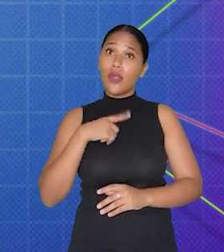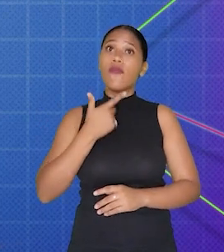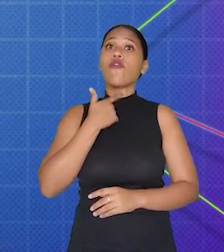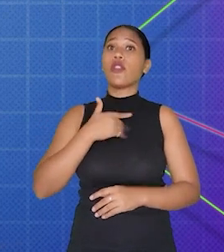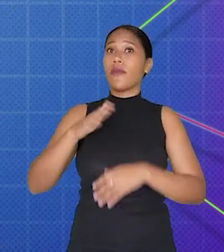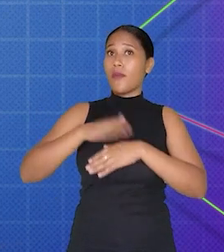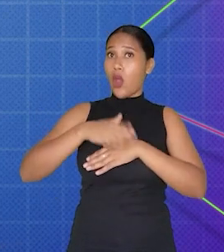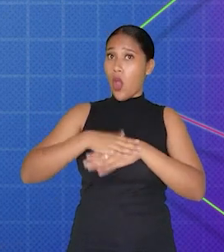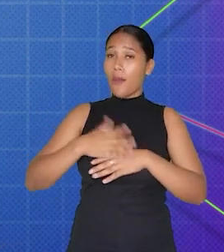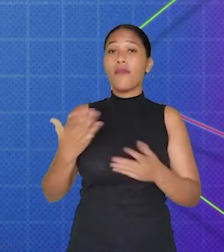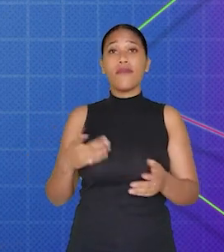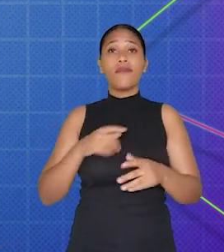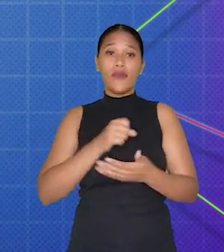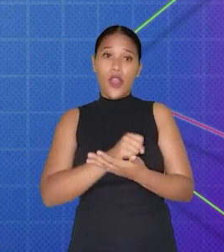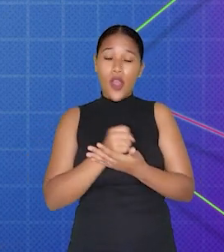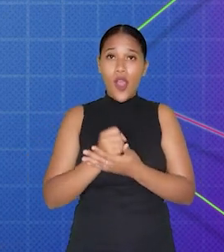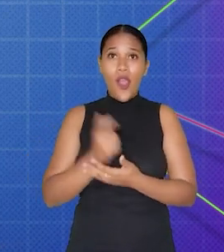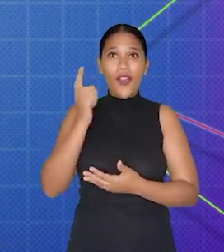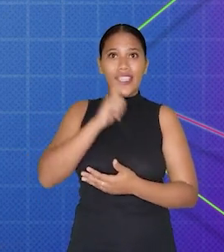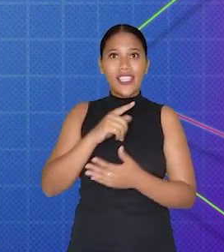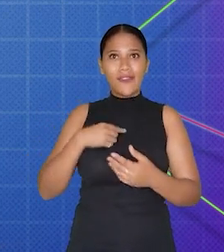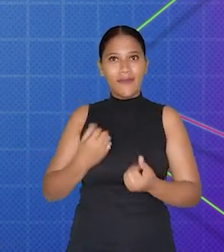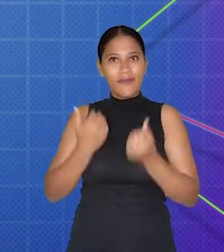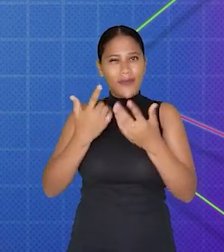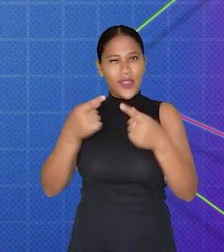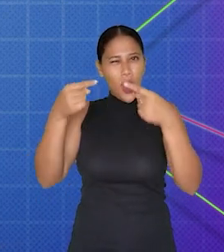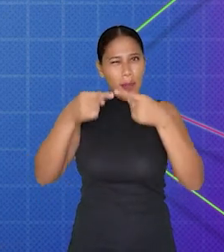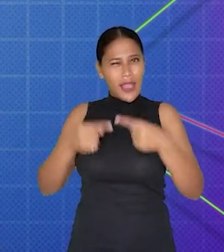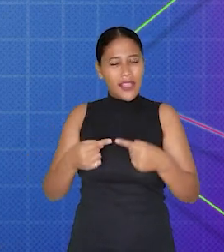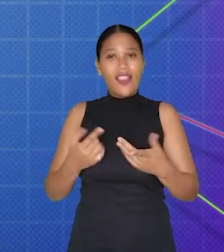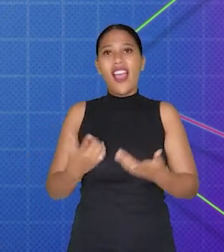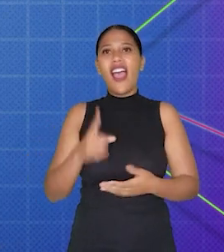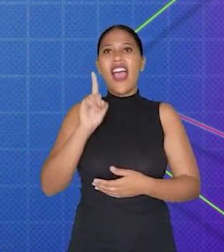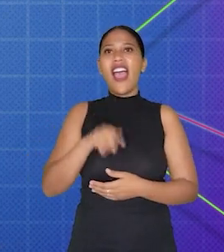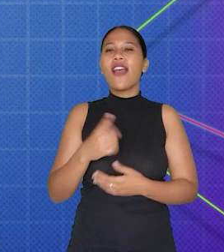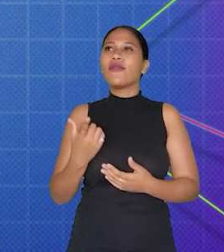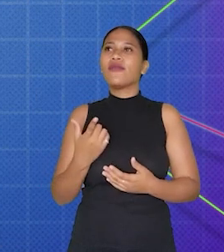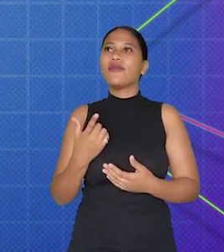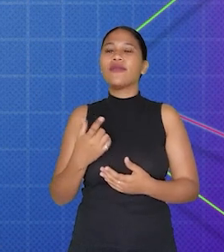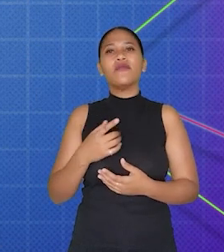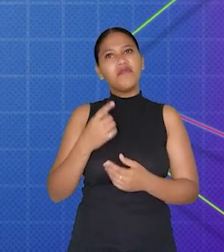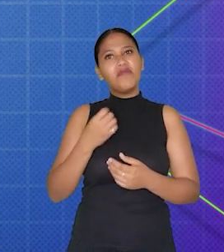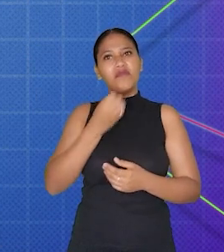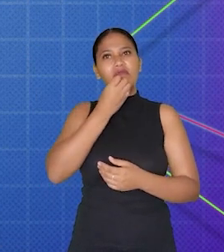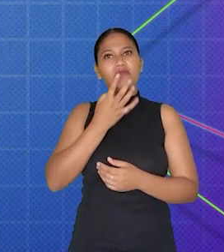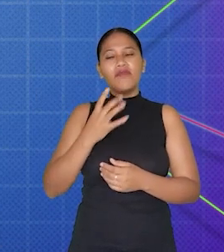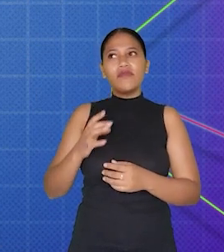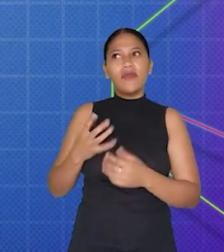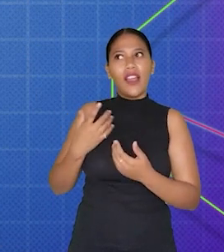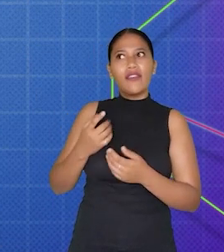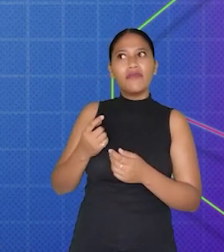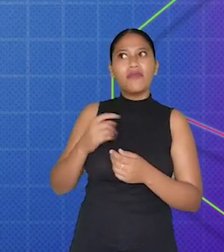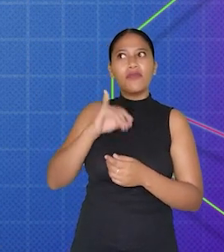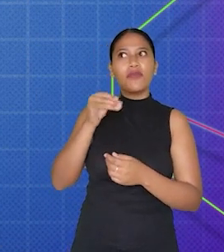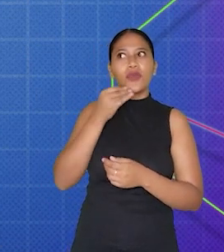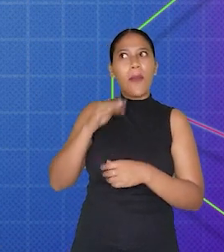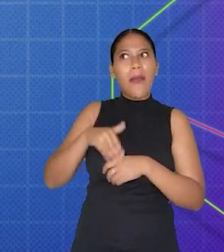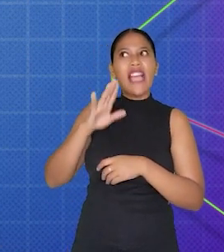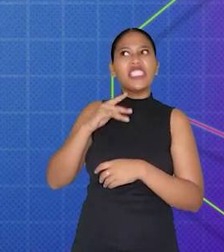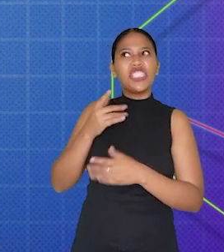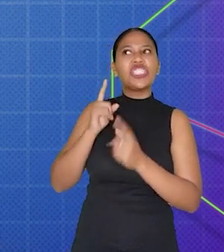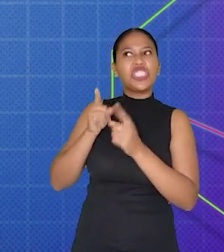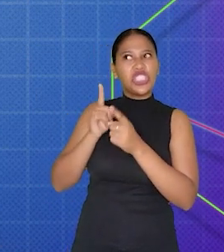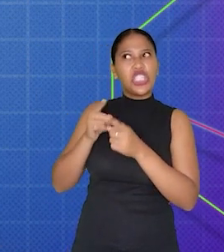de engajamento tem sua própria vantagem. E os jogos que conseguem oferecer uma combinação dessas têm uma maior probabilidade de manter os